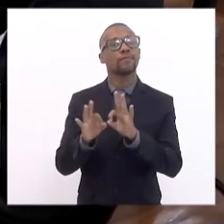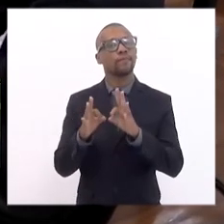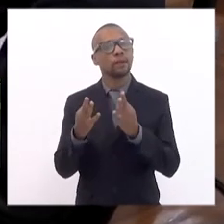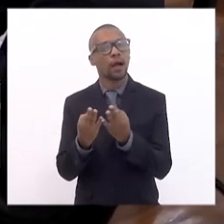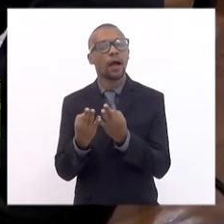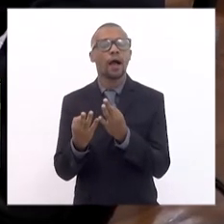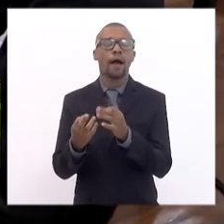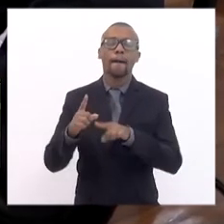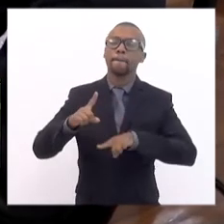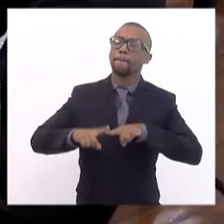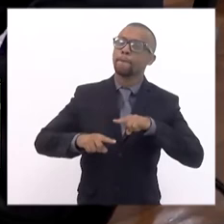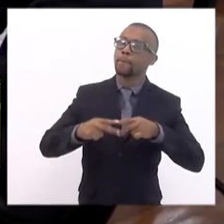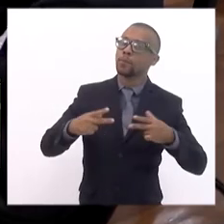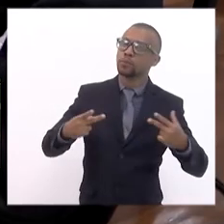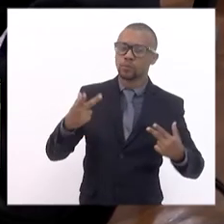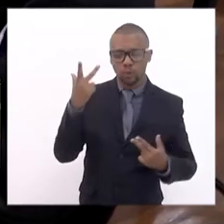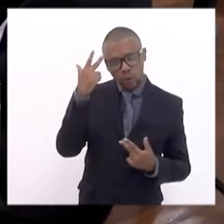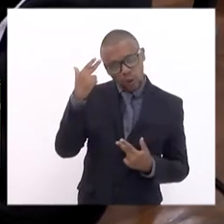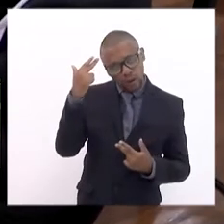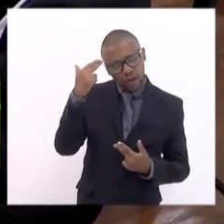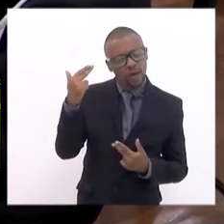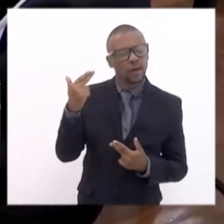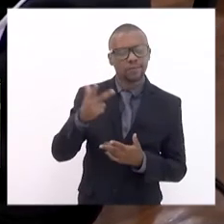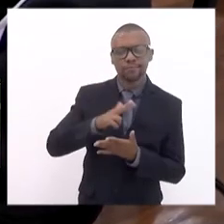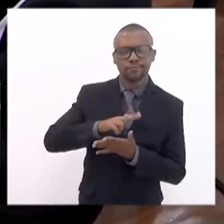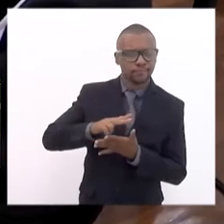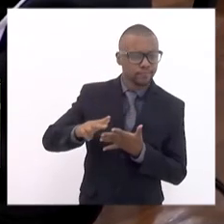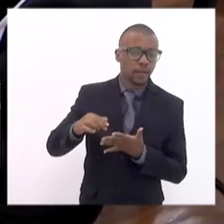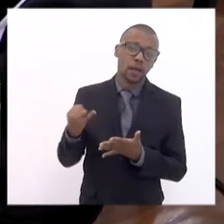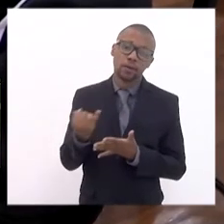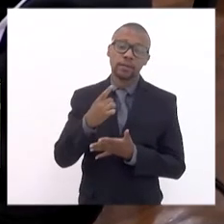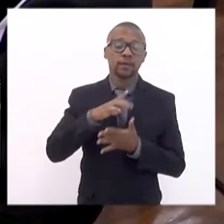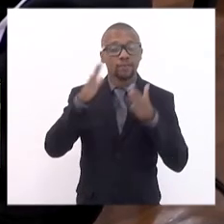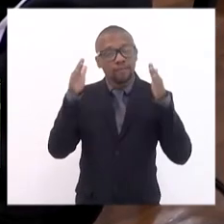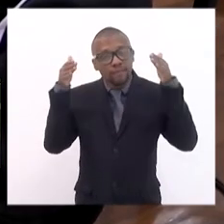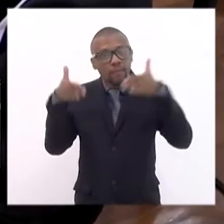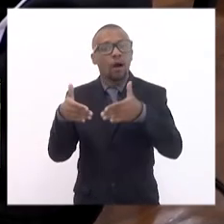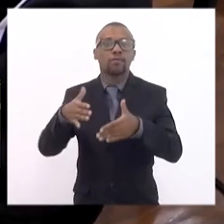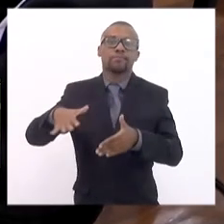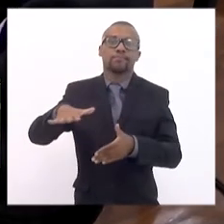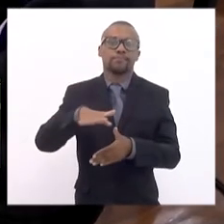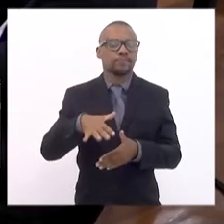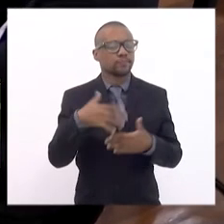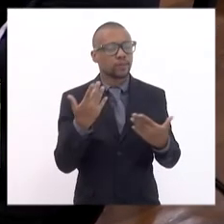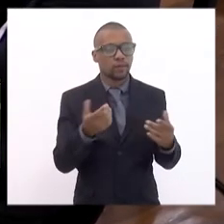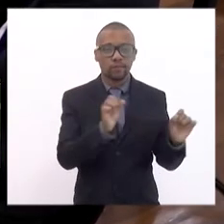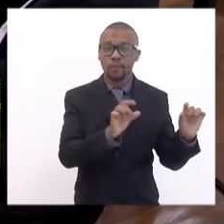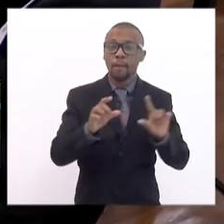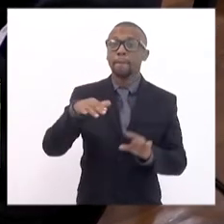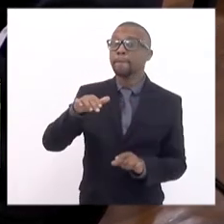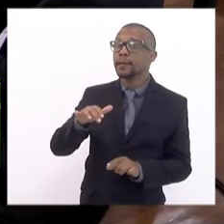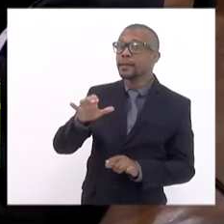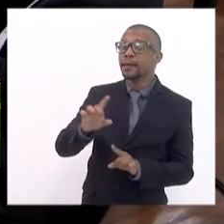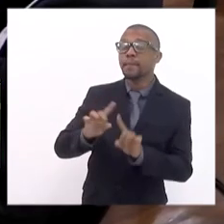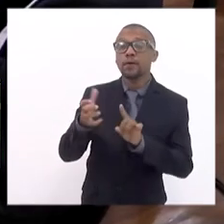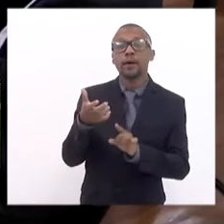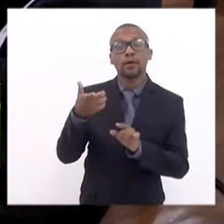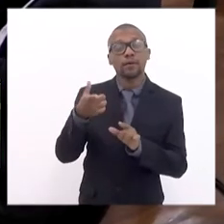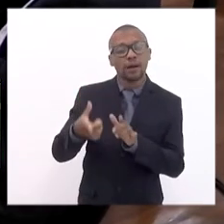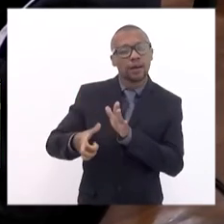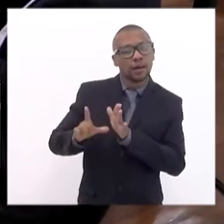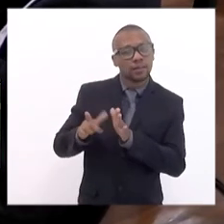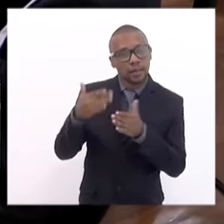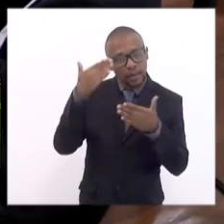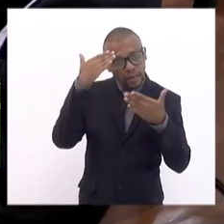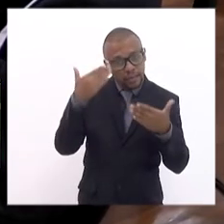orgânicos, agroecologia. É muito importante a gente ter foco para isso também. Mink, vou passar para você, mas eu quero agradecer antes o